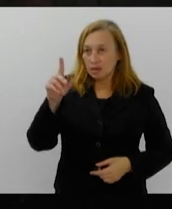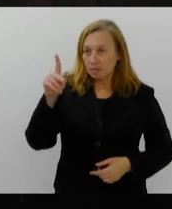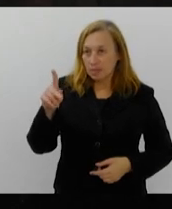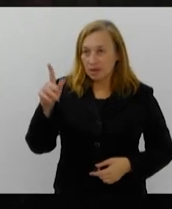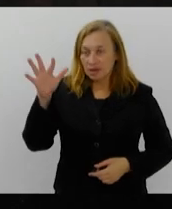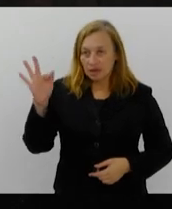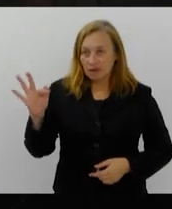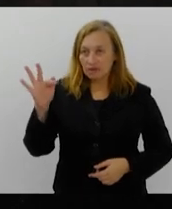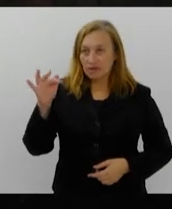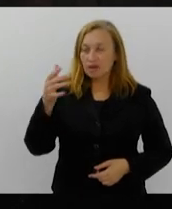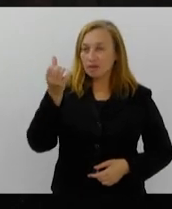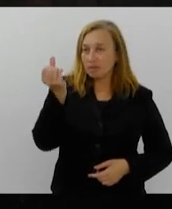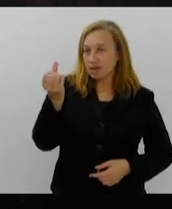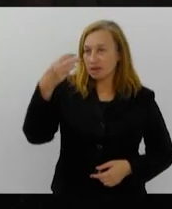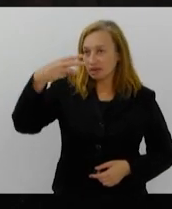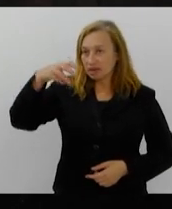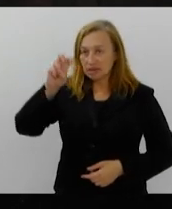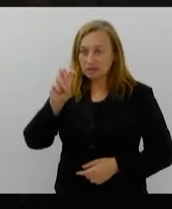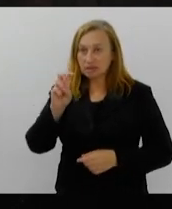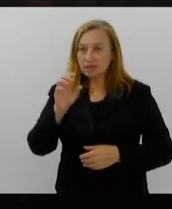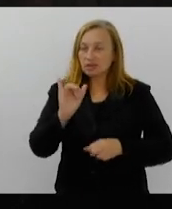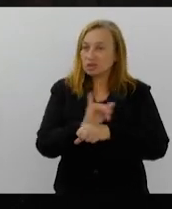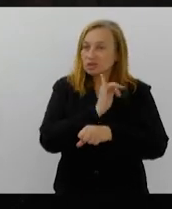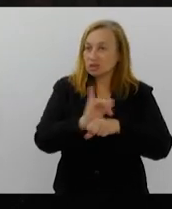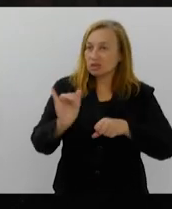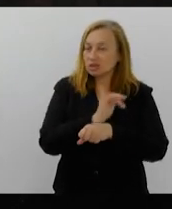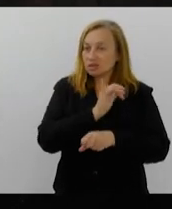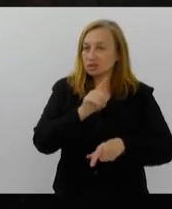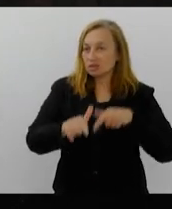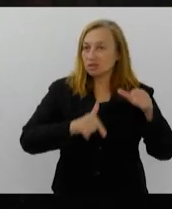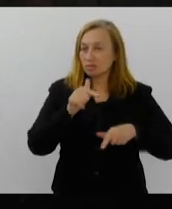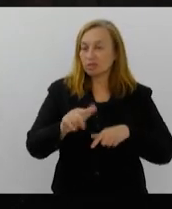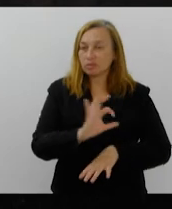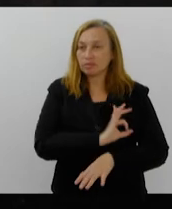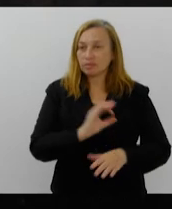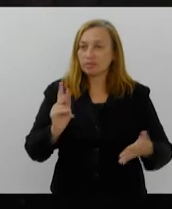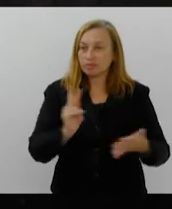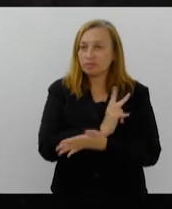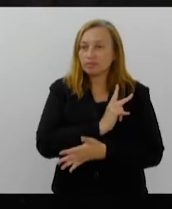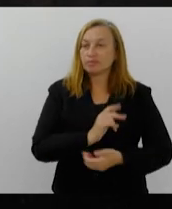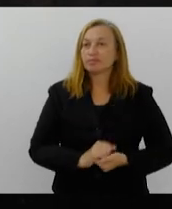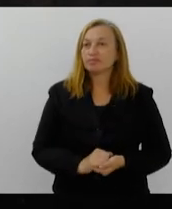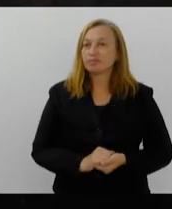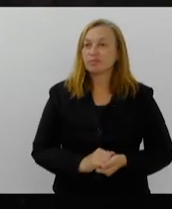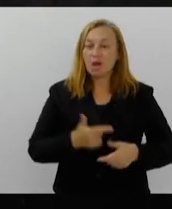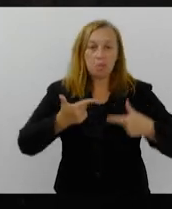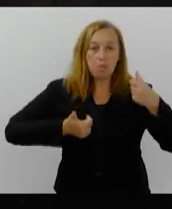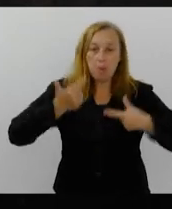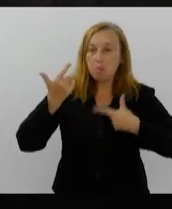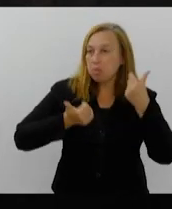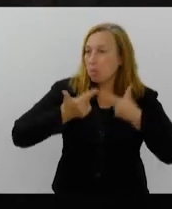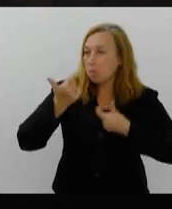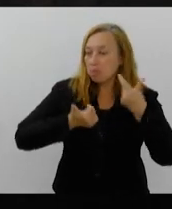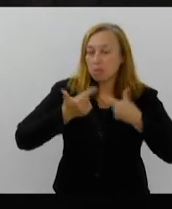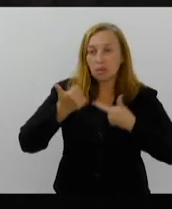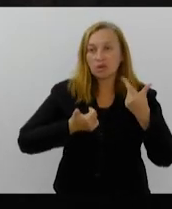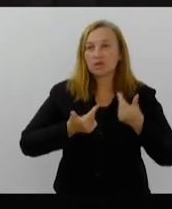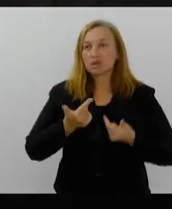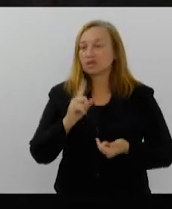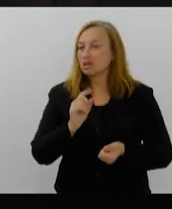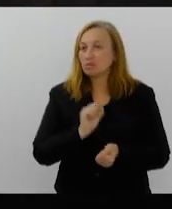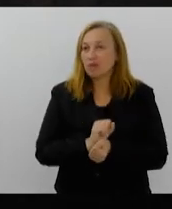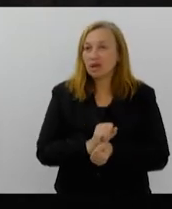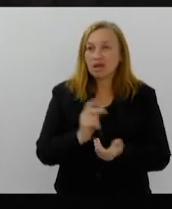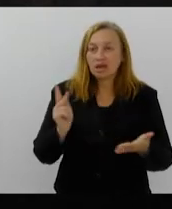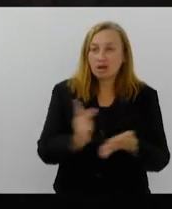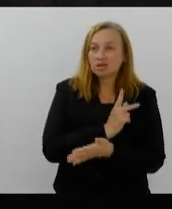prevê estratégia para que operações policiais ocorram. Afinal, esse bang-bang desenfreado que acontece